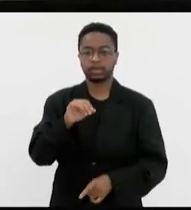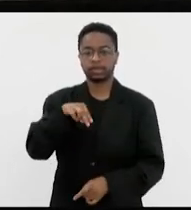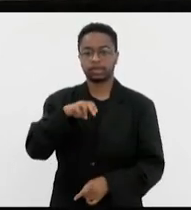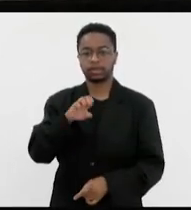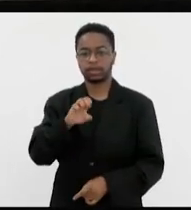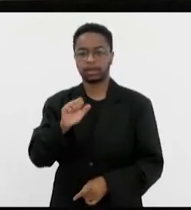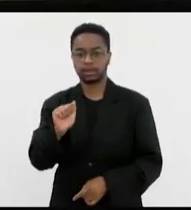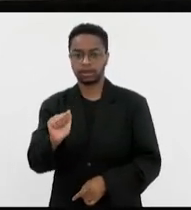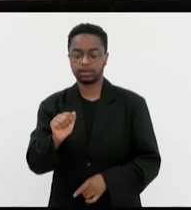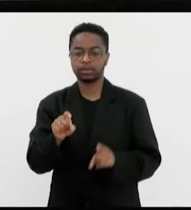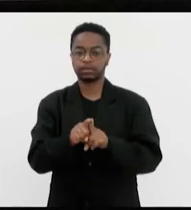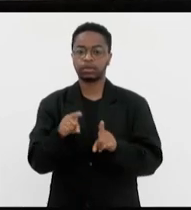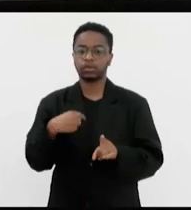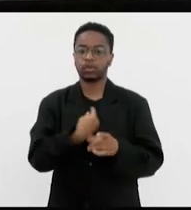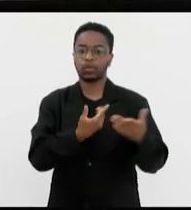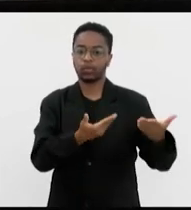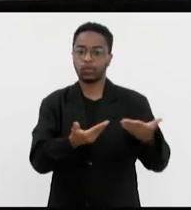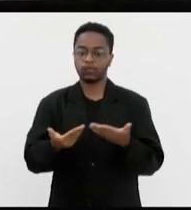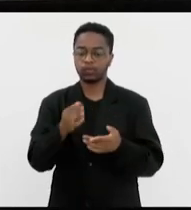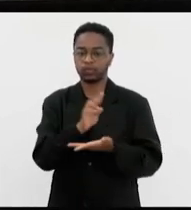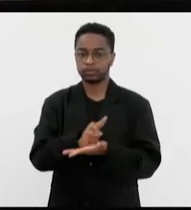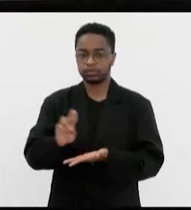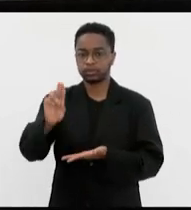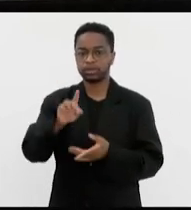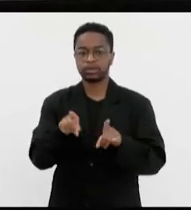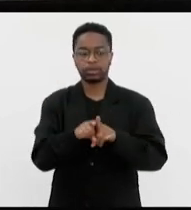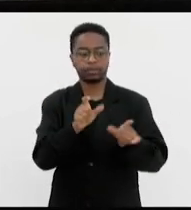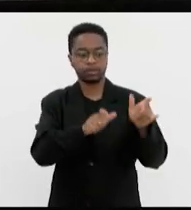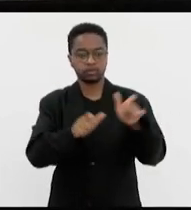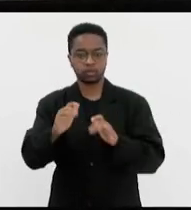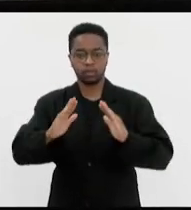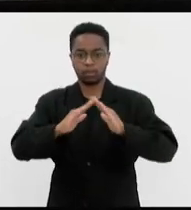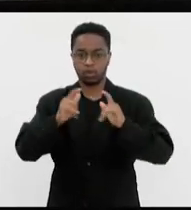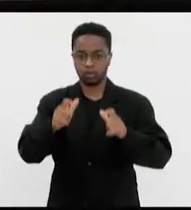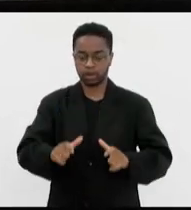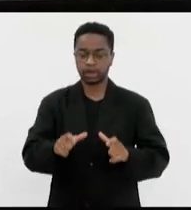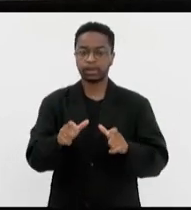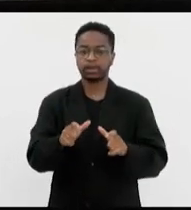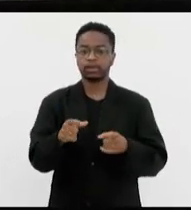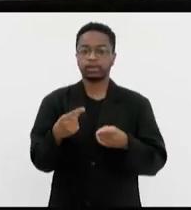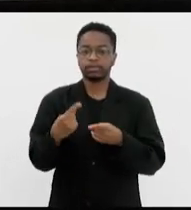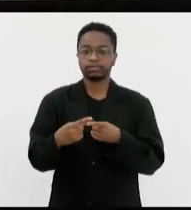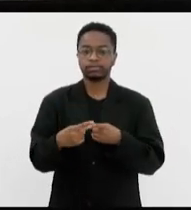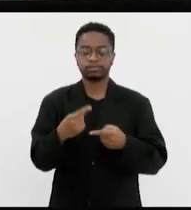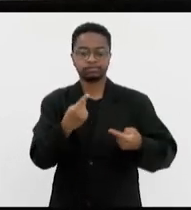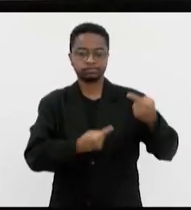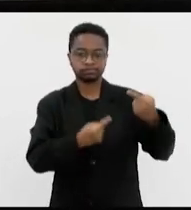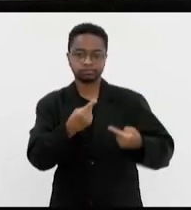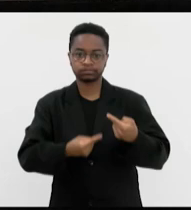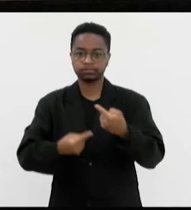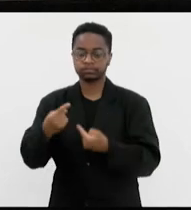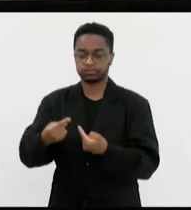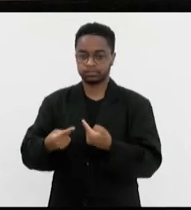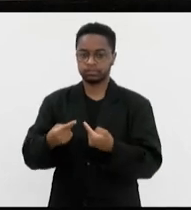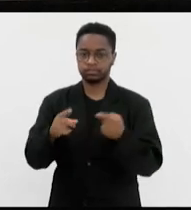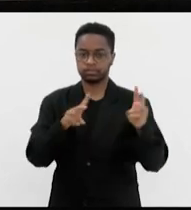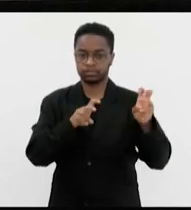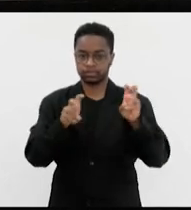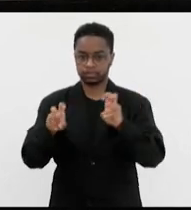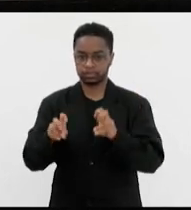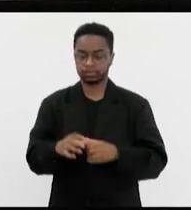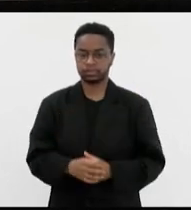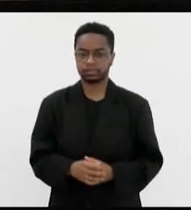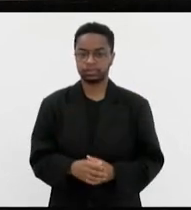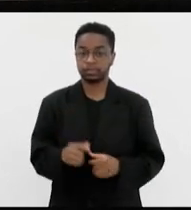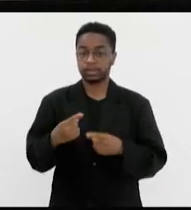mandato também convocou a universidade, convocou moradores, que estarão fazendo a discussão dos encaminhamentos. A